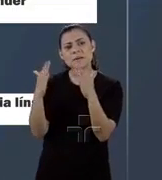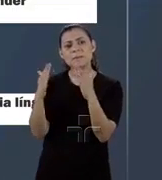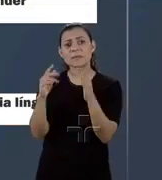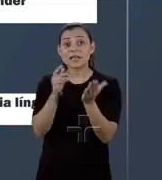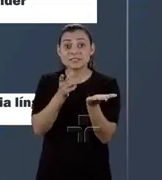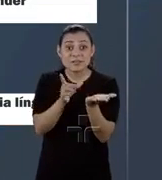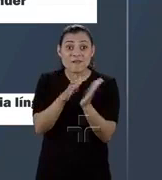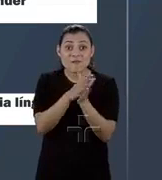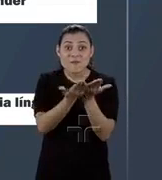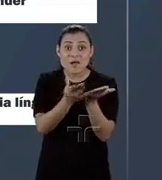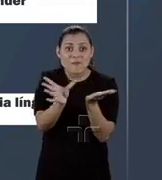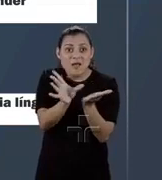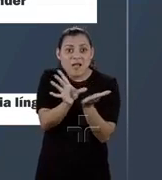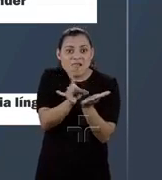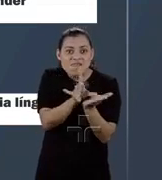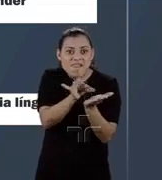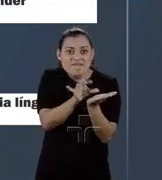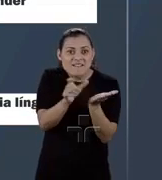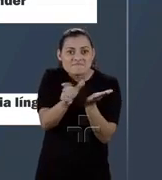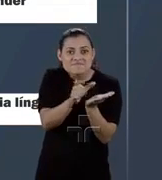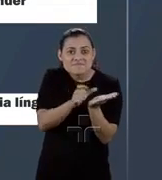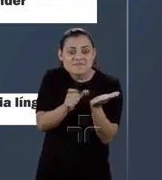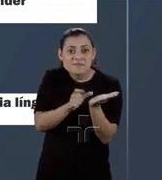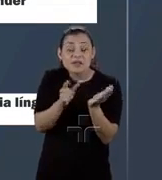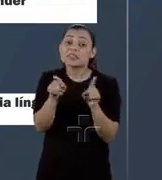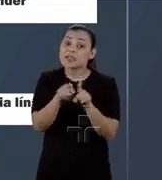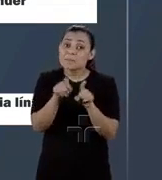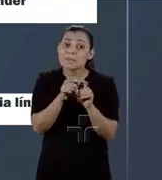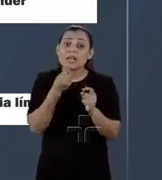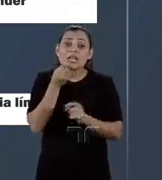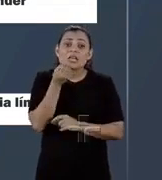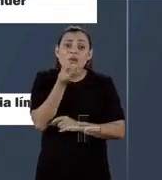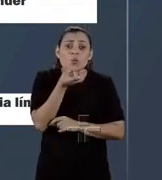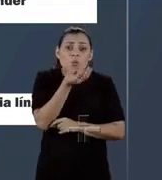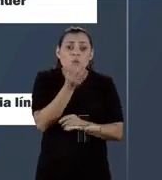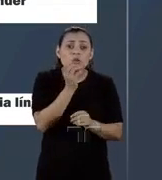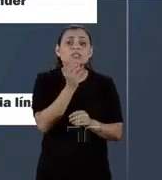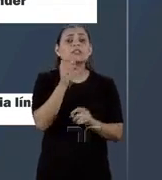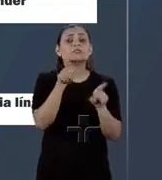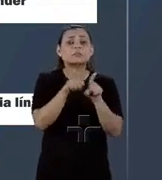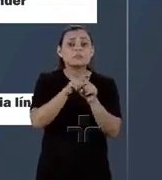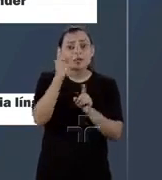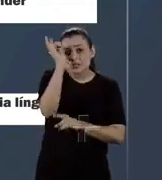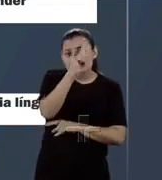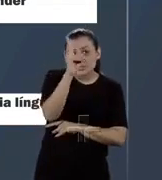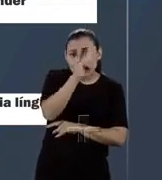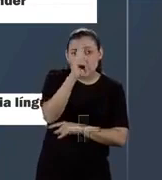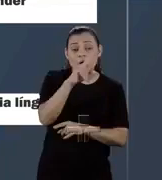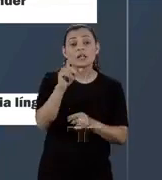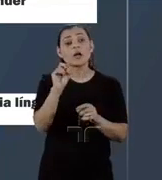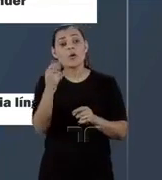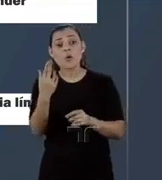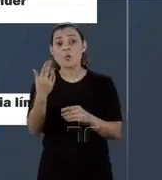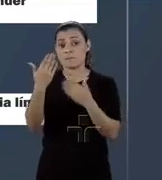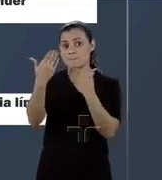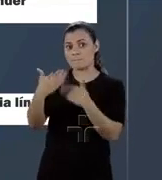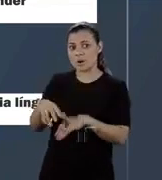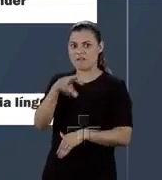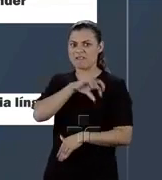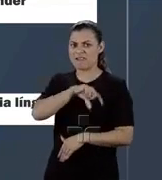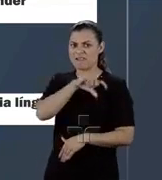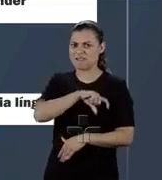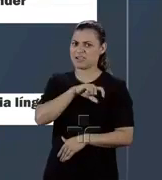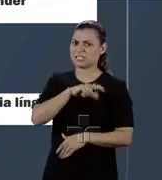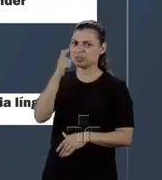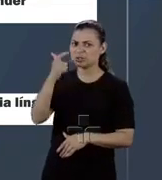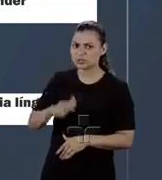isso como ferramenta de ensino, contando a história, por exemplo. A Nancy: curso teórico e prova para renovação da habilitação é mais do